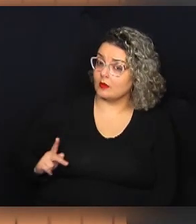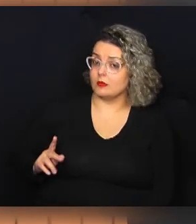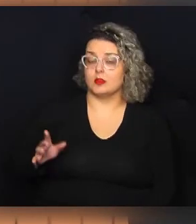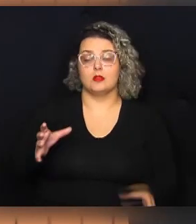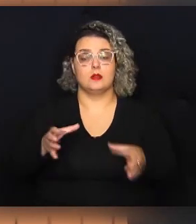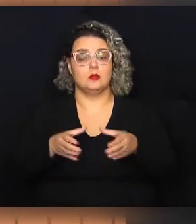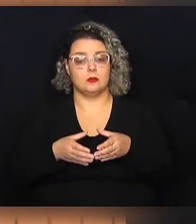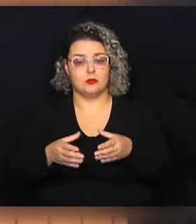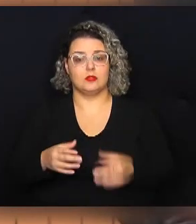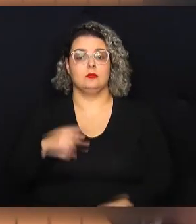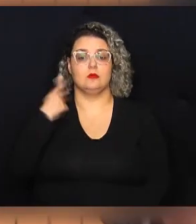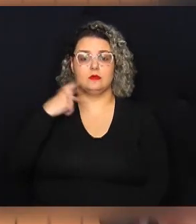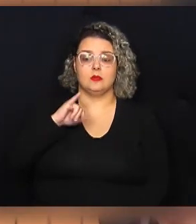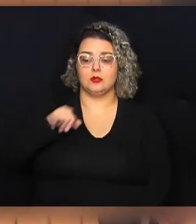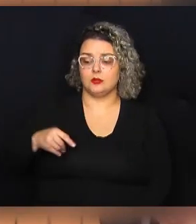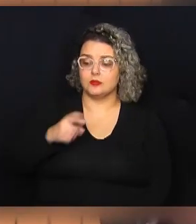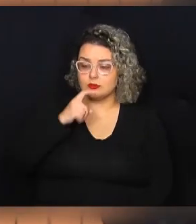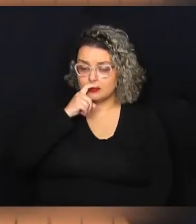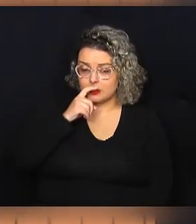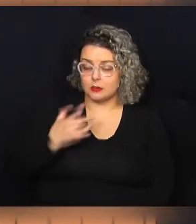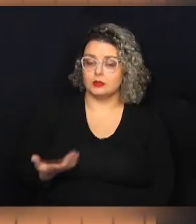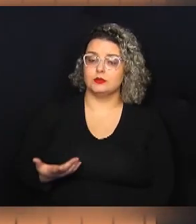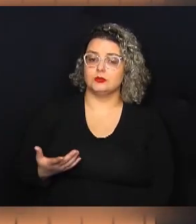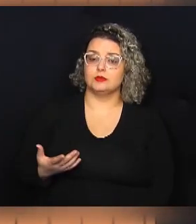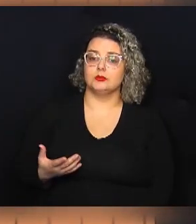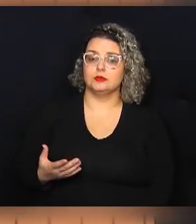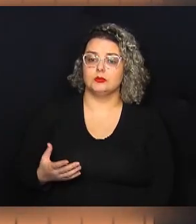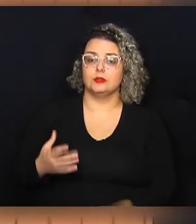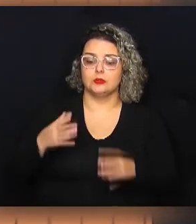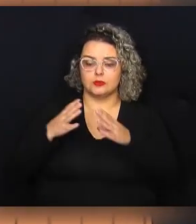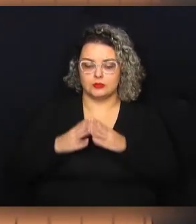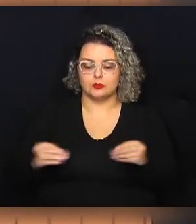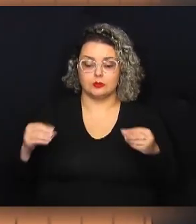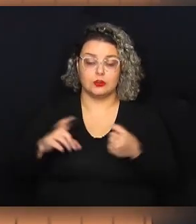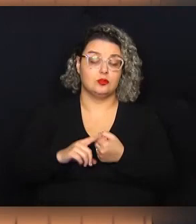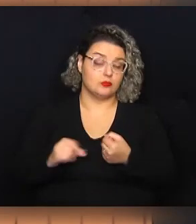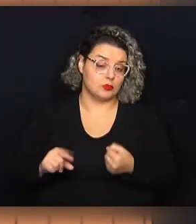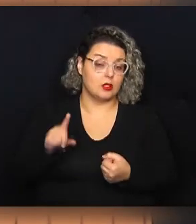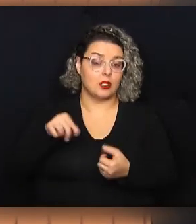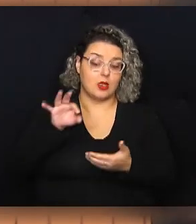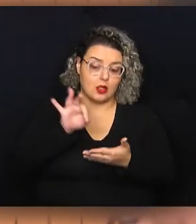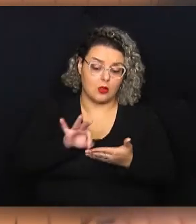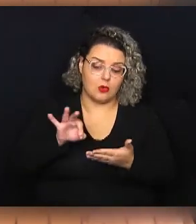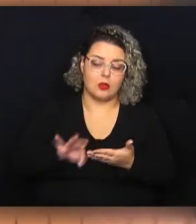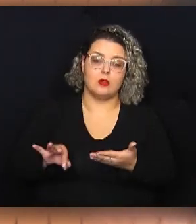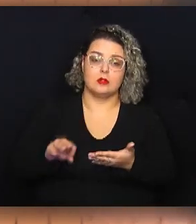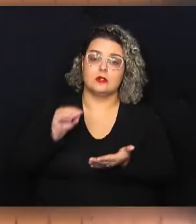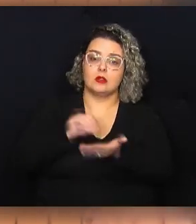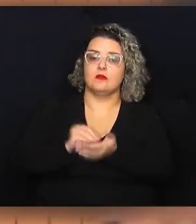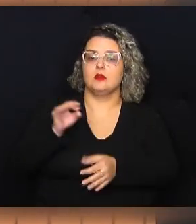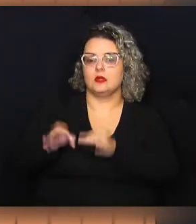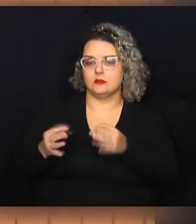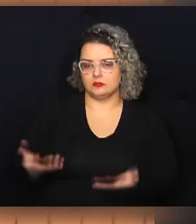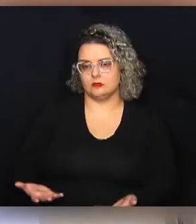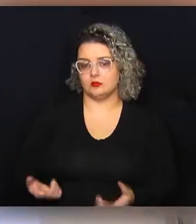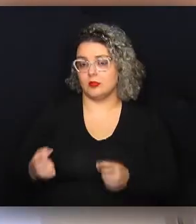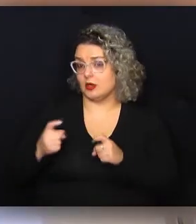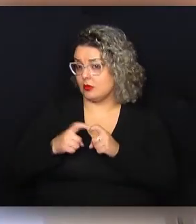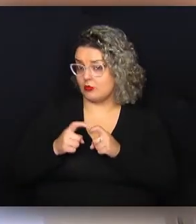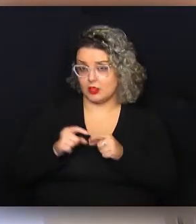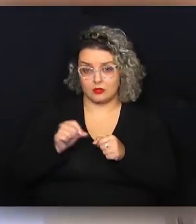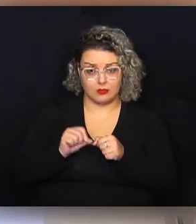o presidente da Comissão Vereador Jorge Schneider a supressão do artigo seria a correção de uma injustiça